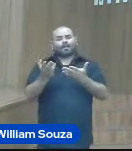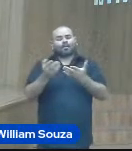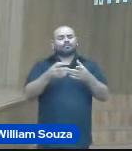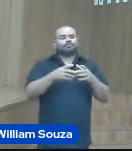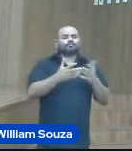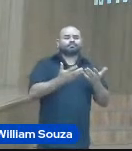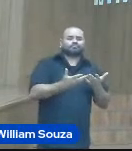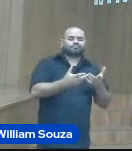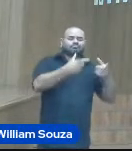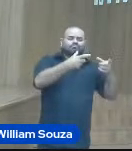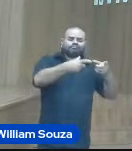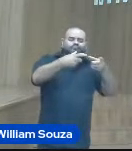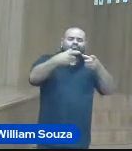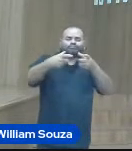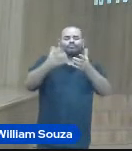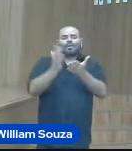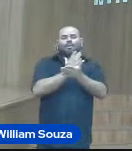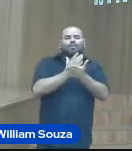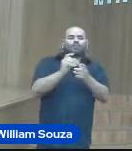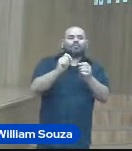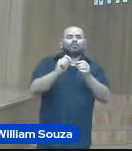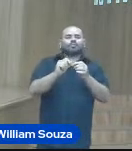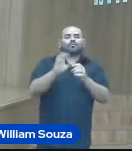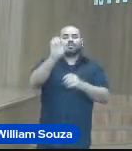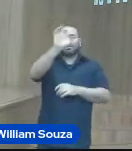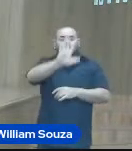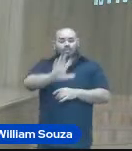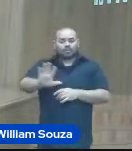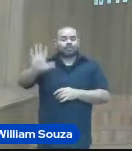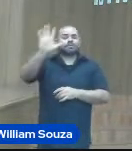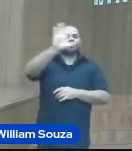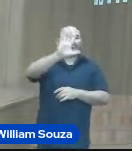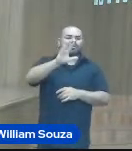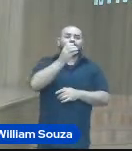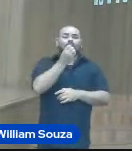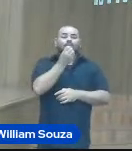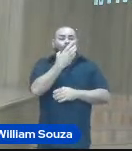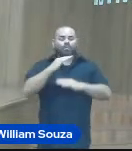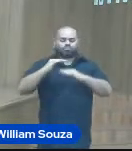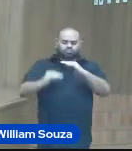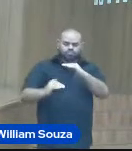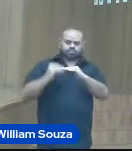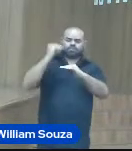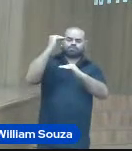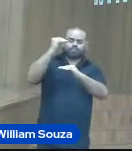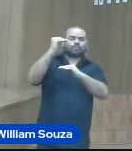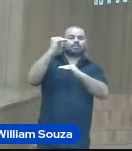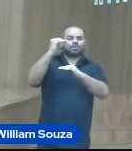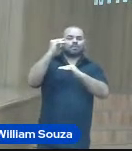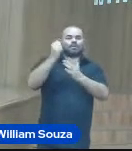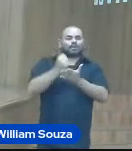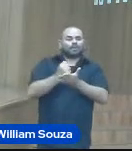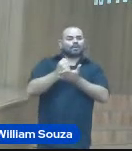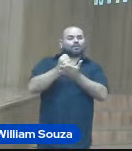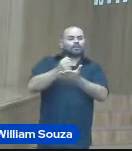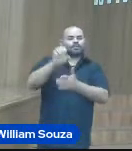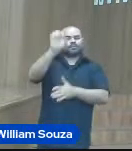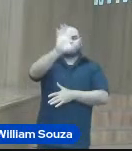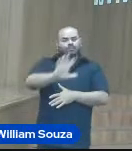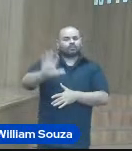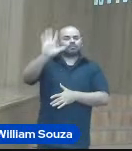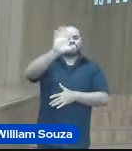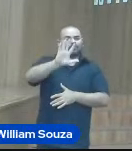termos, para a Europa nesse período. Né? Foi um evento que ajudou, digamos assim, em um